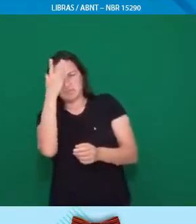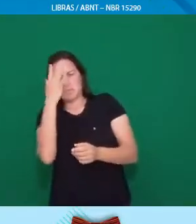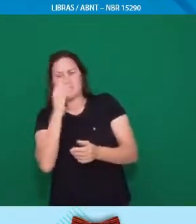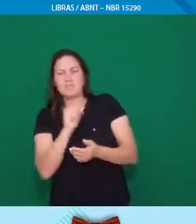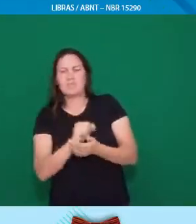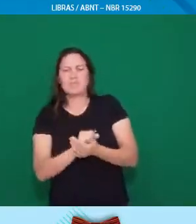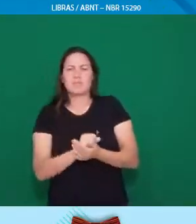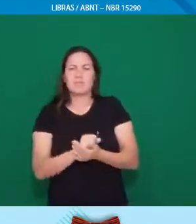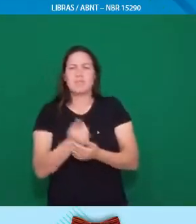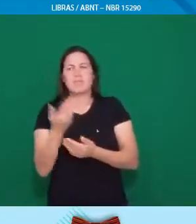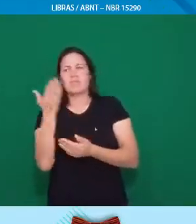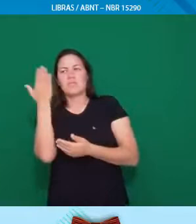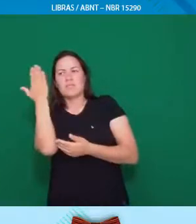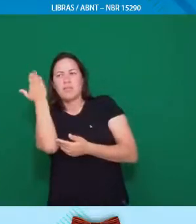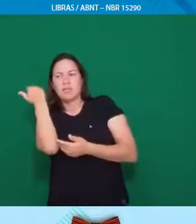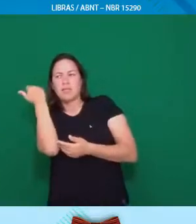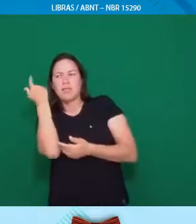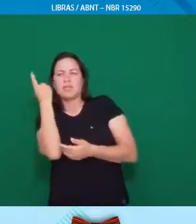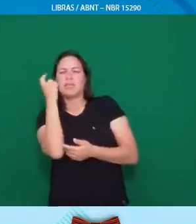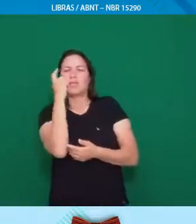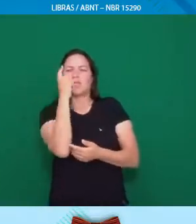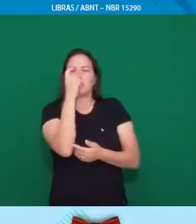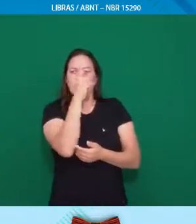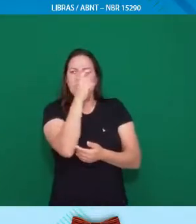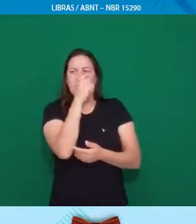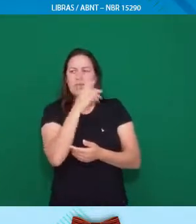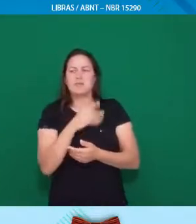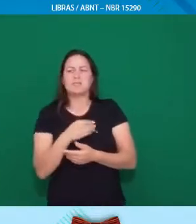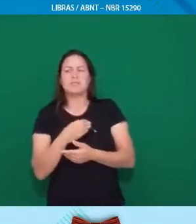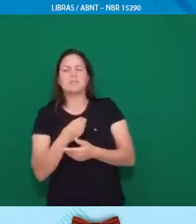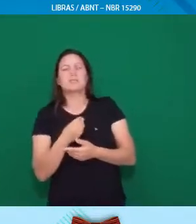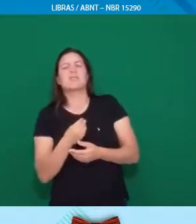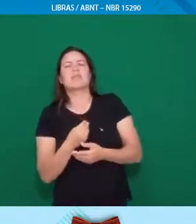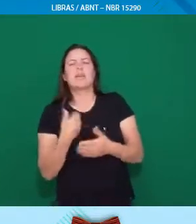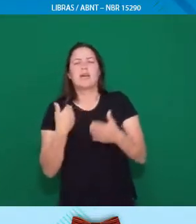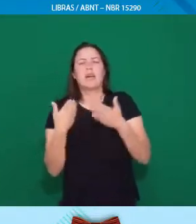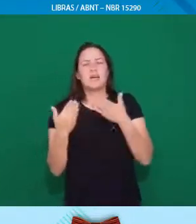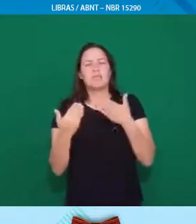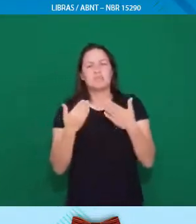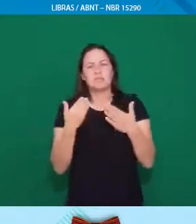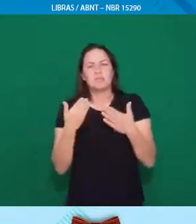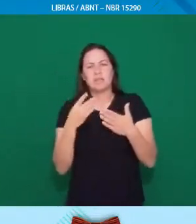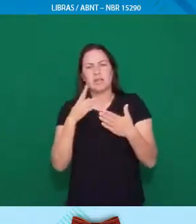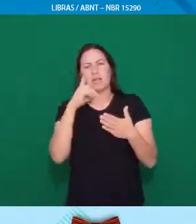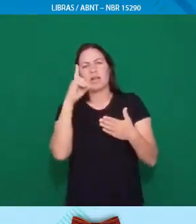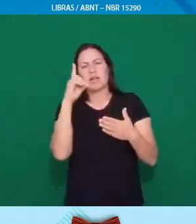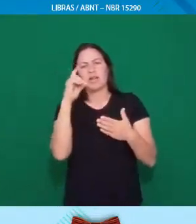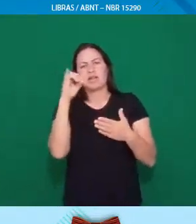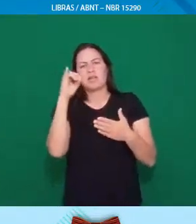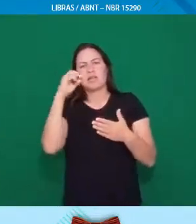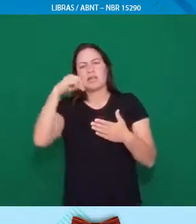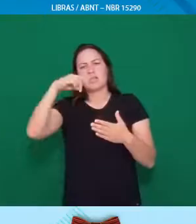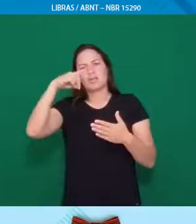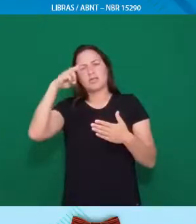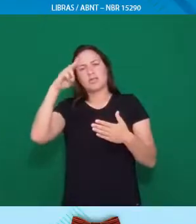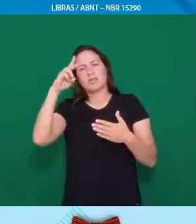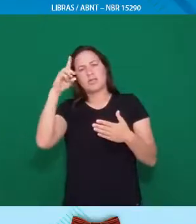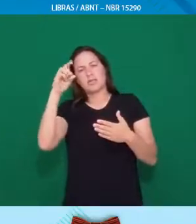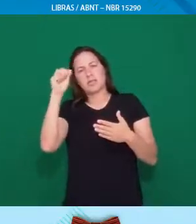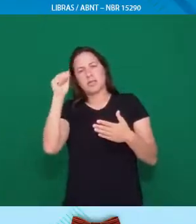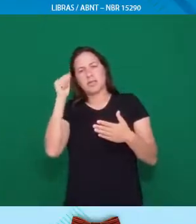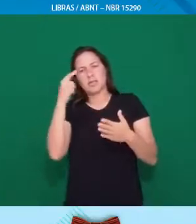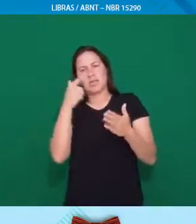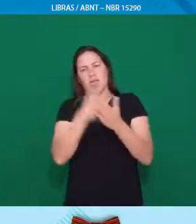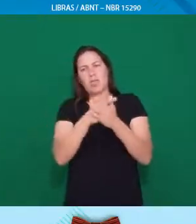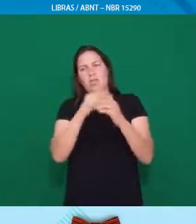fáceis mas o passado foi difícil e muitas vezes a Dinda me obrigava praticamente